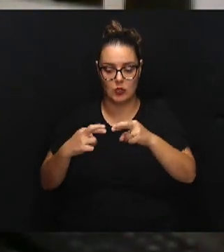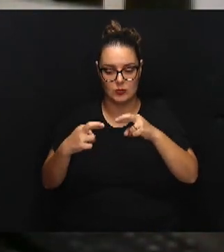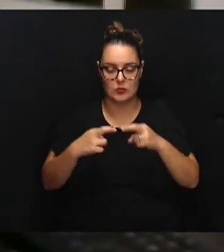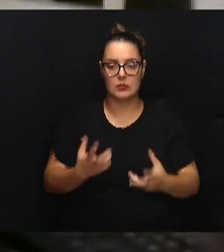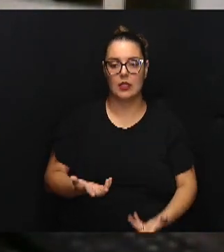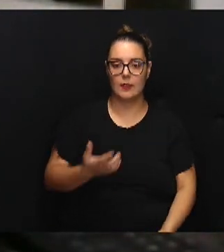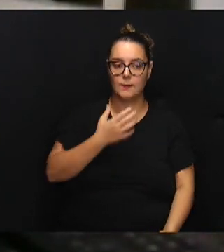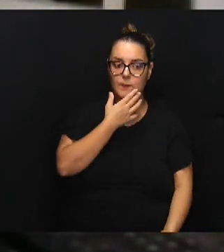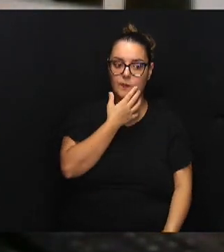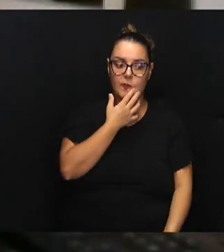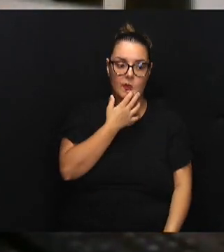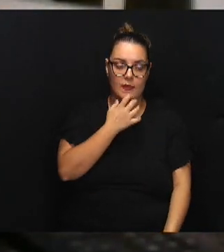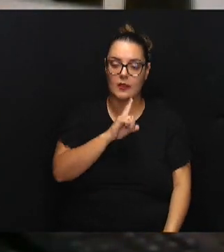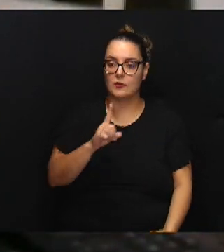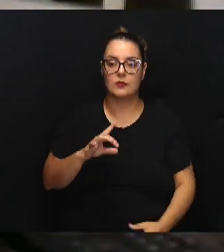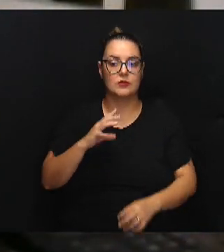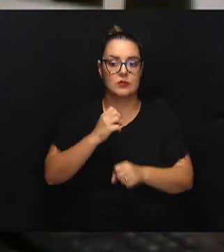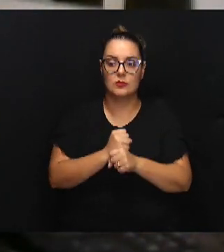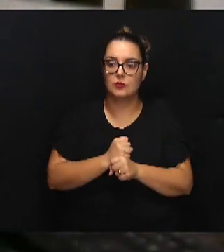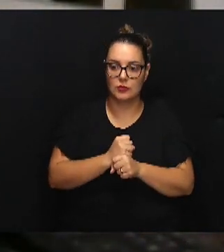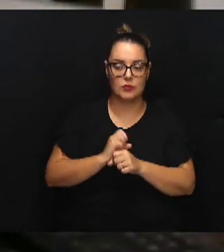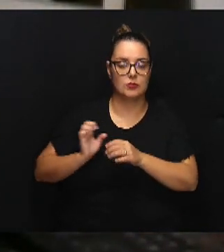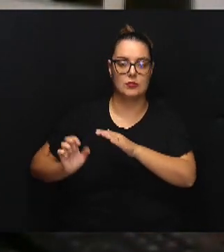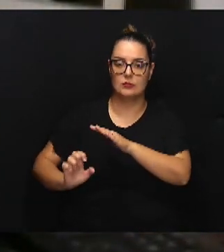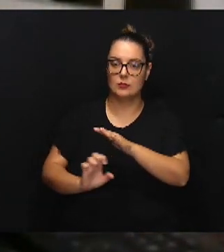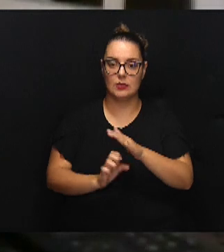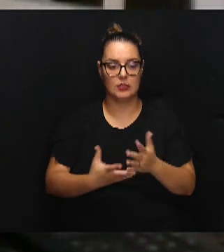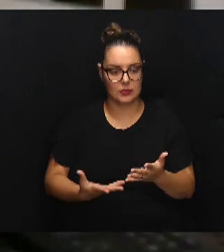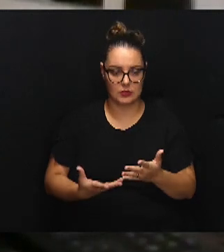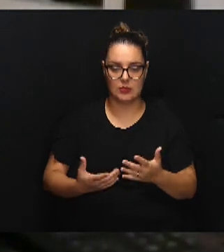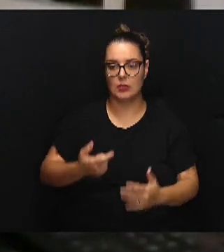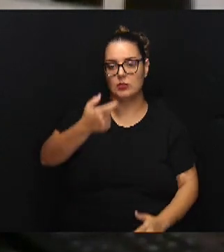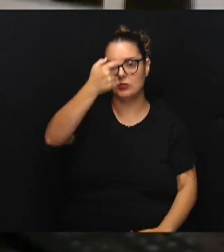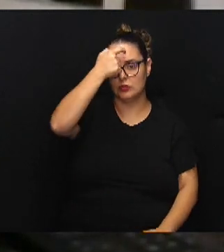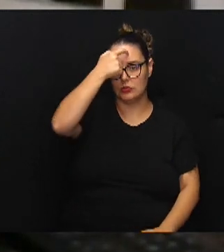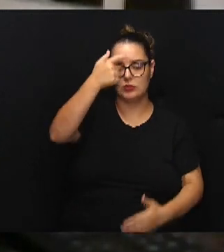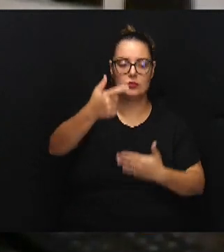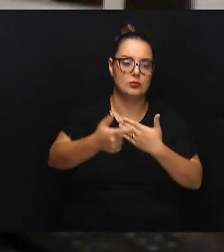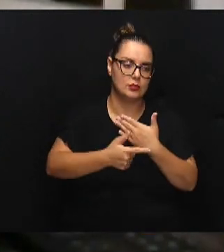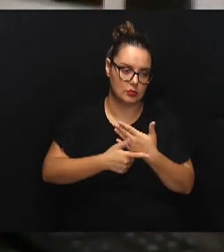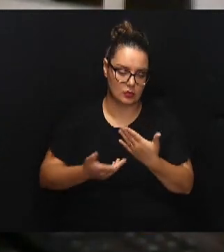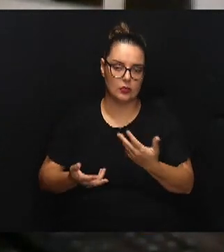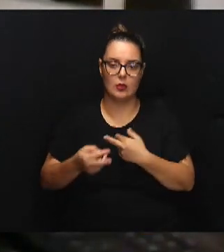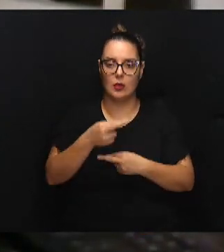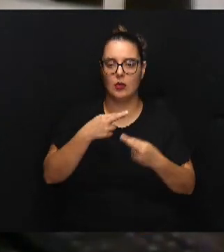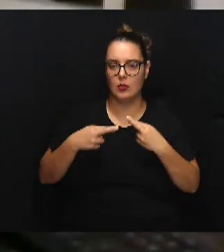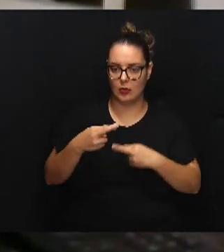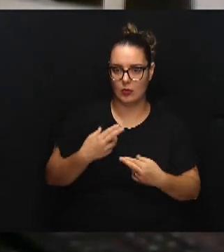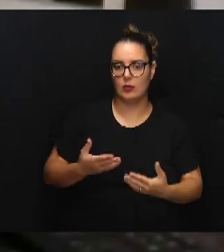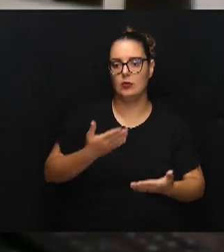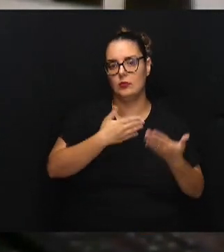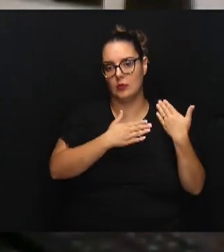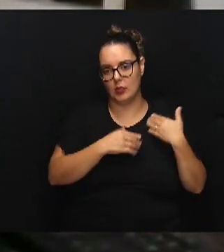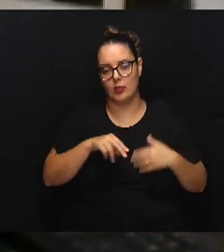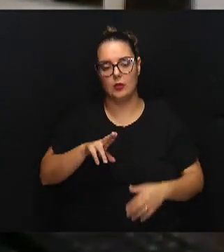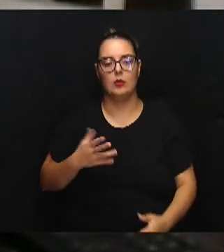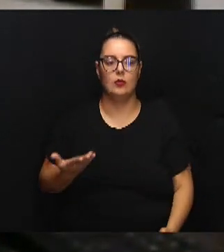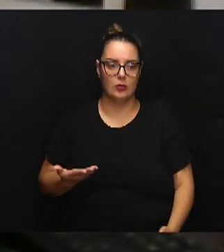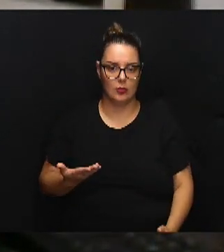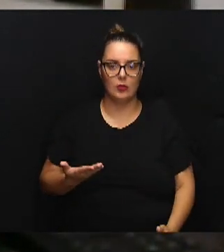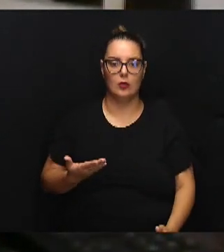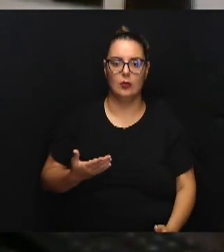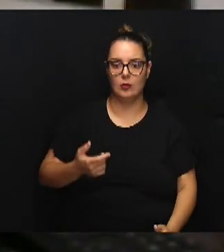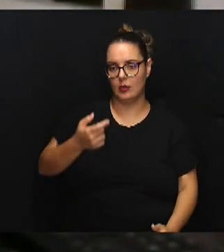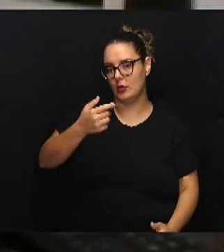Tá? Então, nem todos ainda, as empresas, estão conscientes do seu papel, seja em relação à contaminação do passado, seja